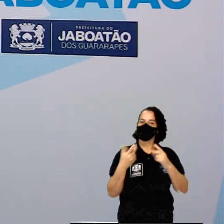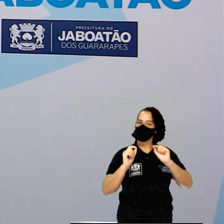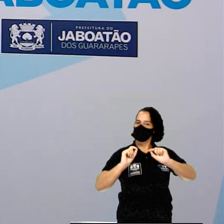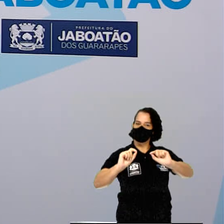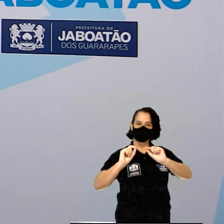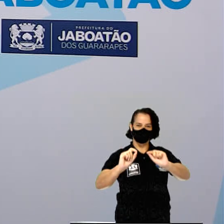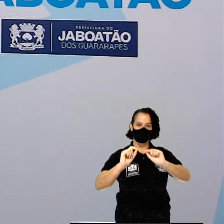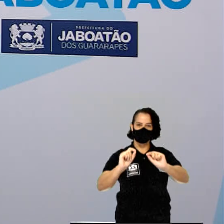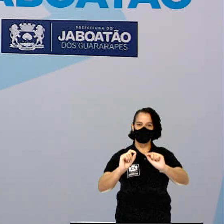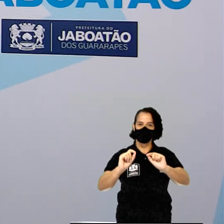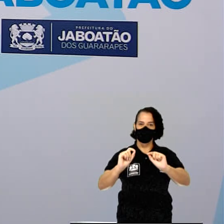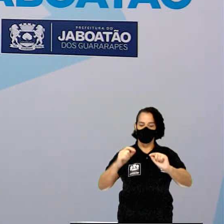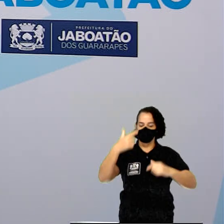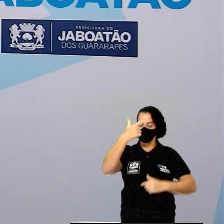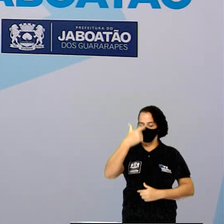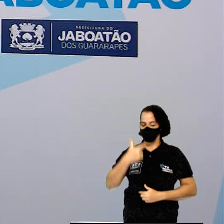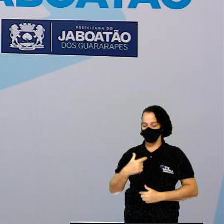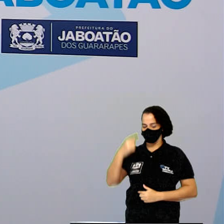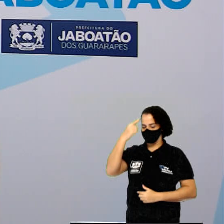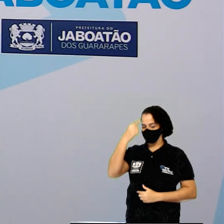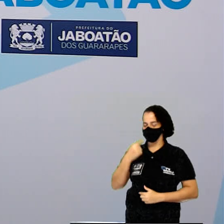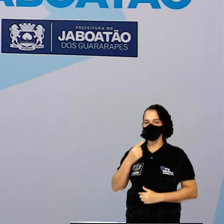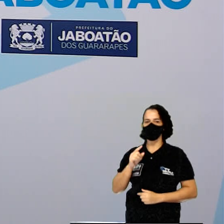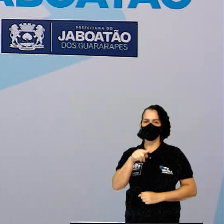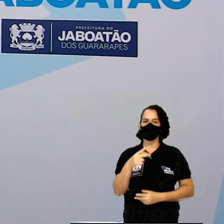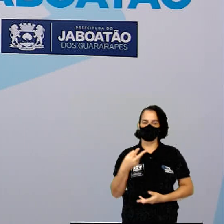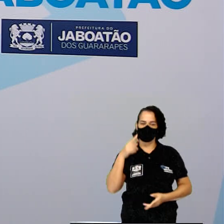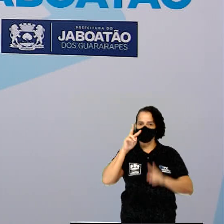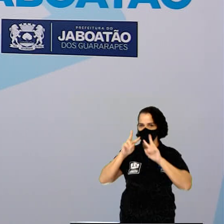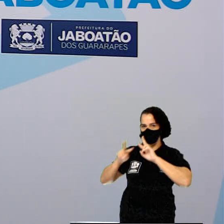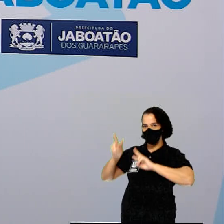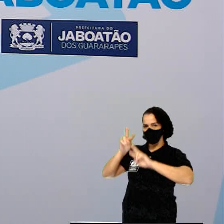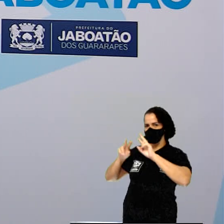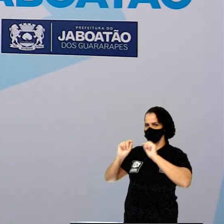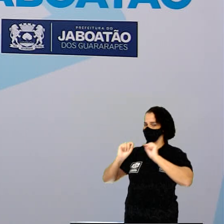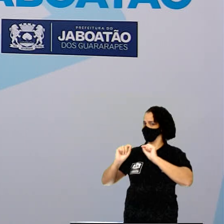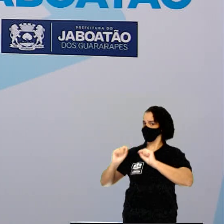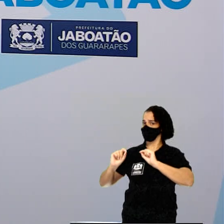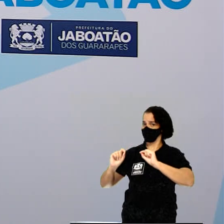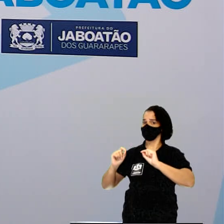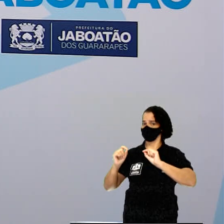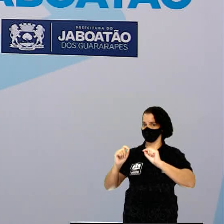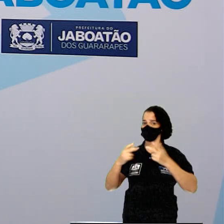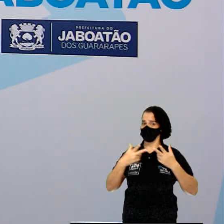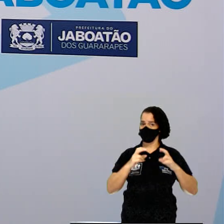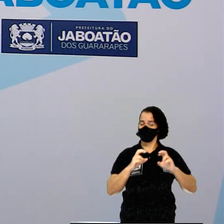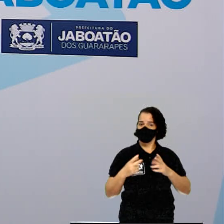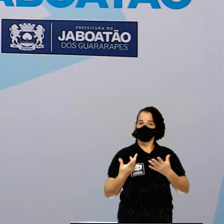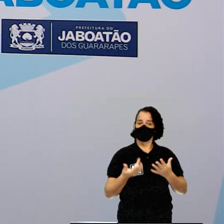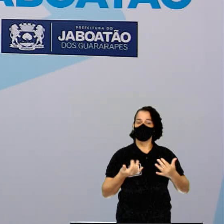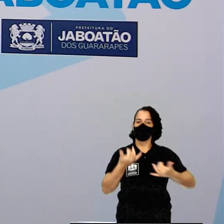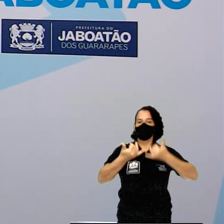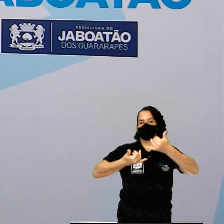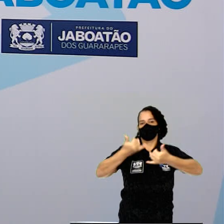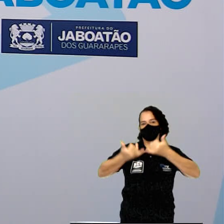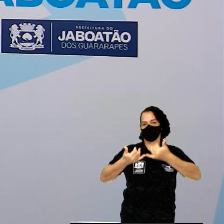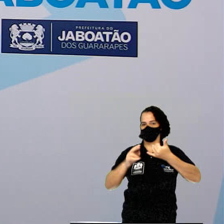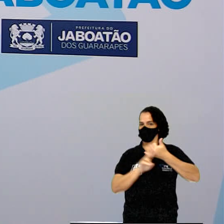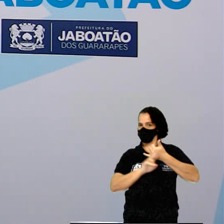coisa muito bacana aqui a performance o Que Vocês acabaram de ver tem uma performance chamada brinquedo